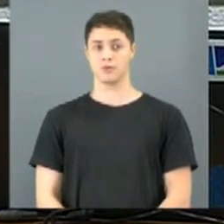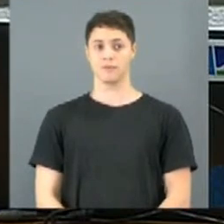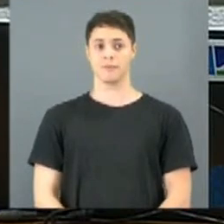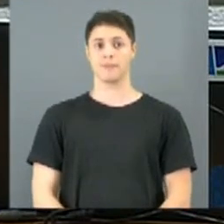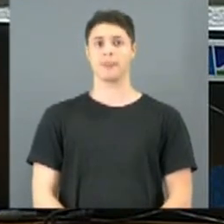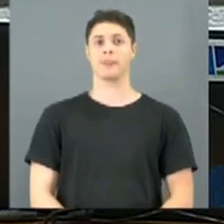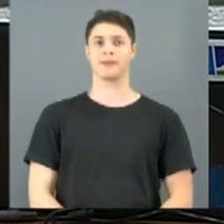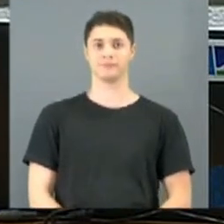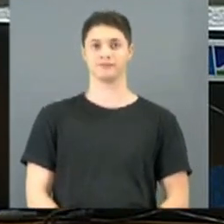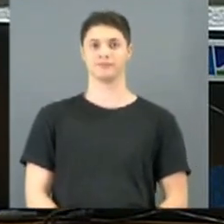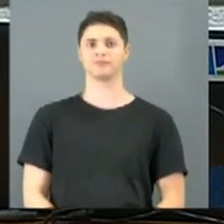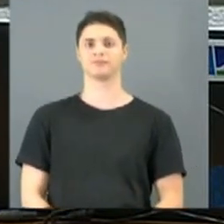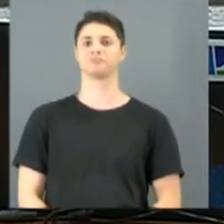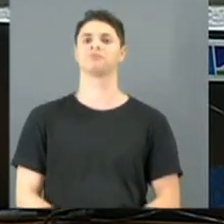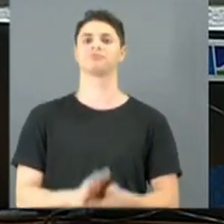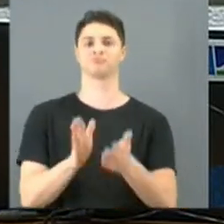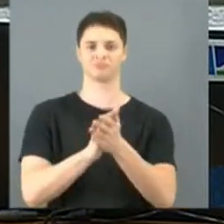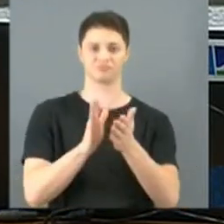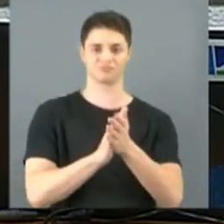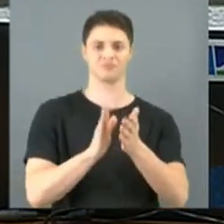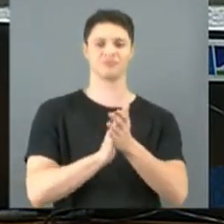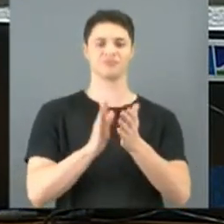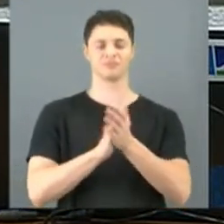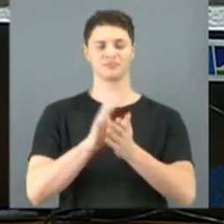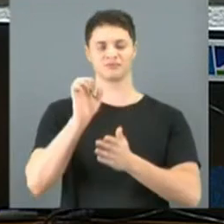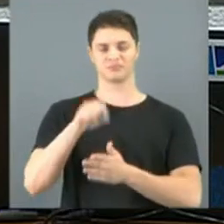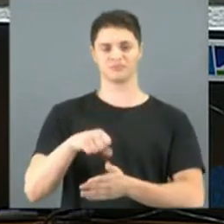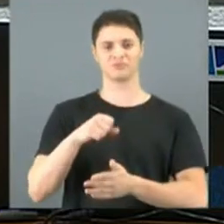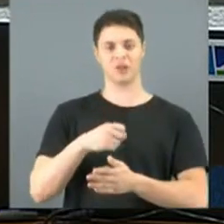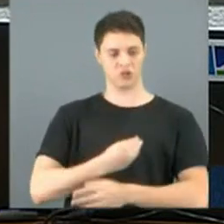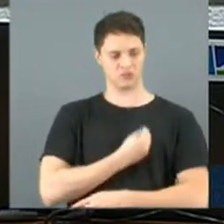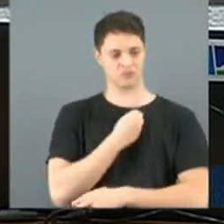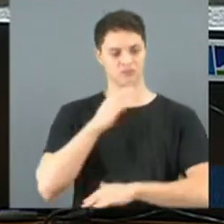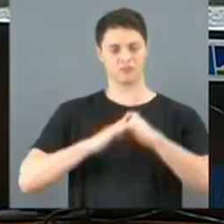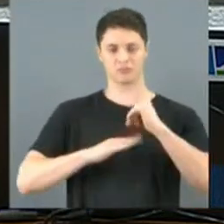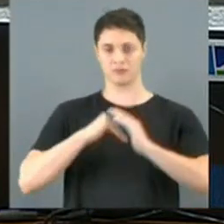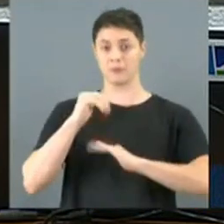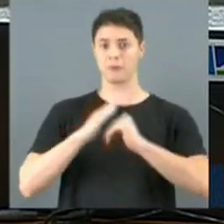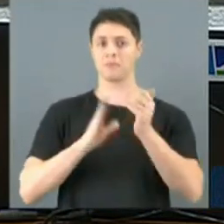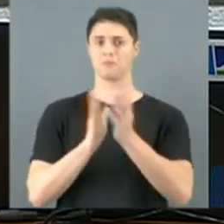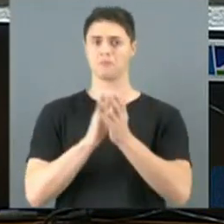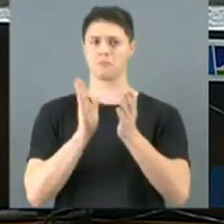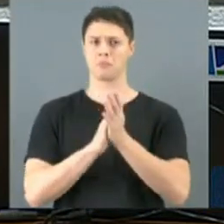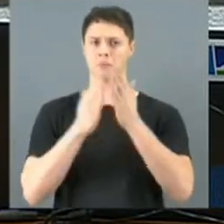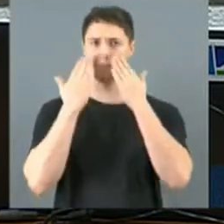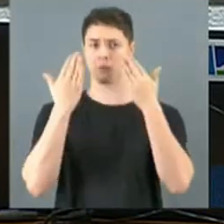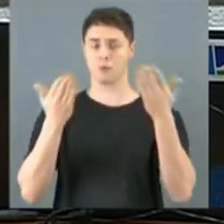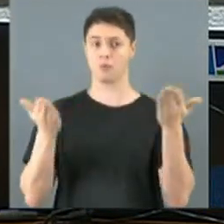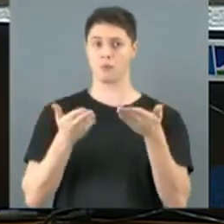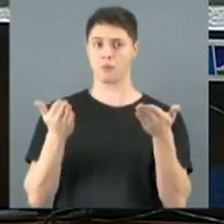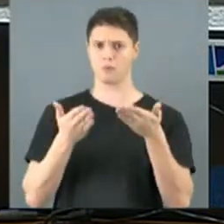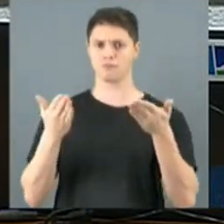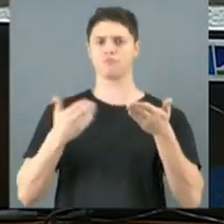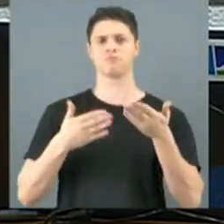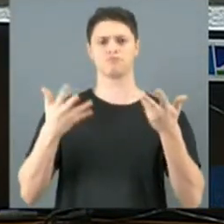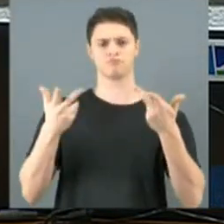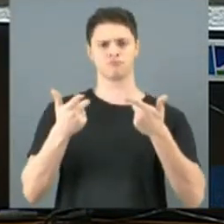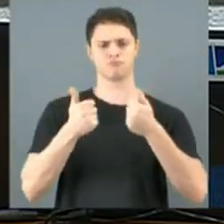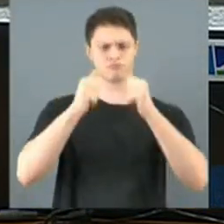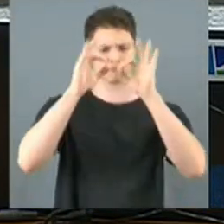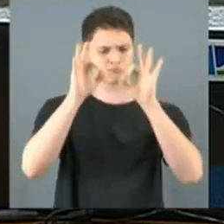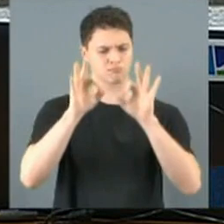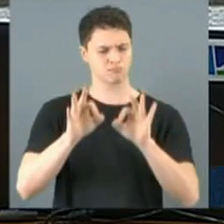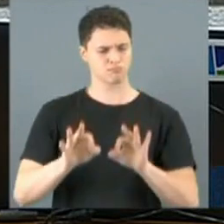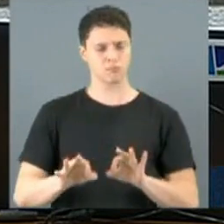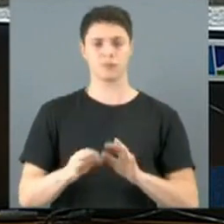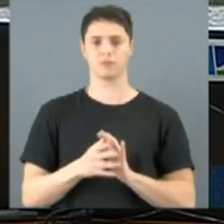Primeiro, parabéns, né? Parabéns pela carreira, parabéns pela brilhante apresentação. Achei extremamente precisa, no